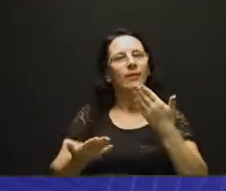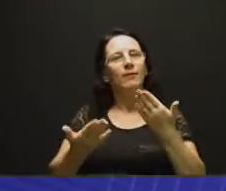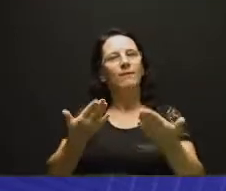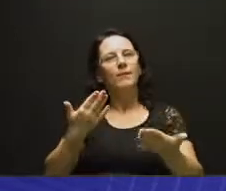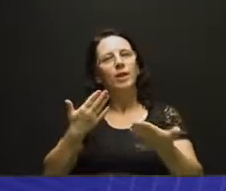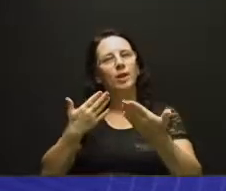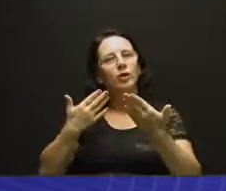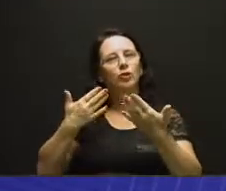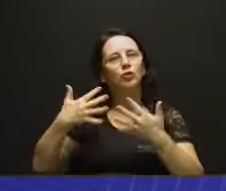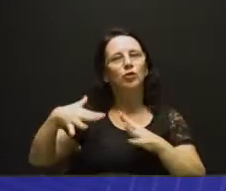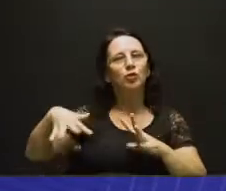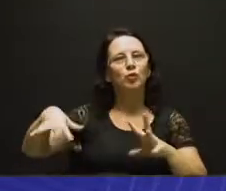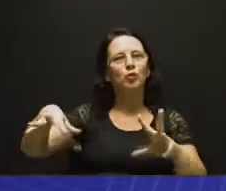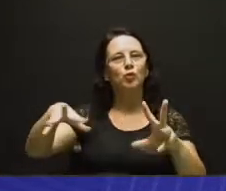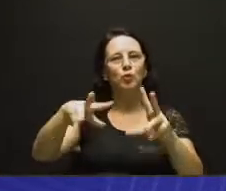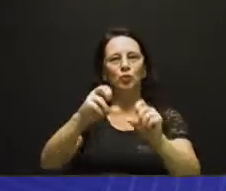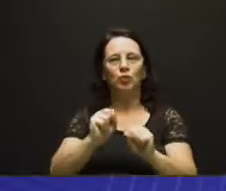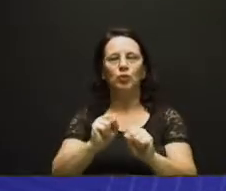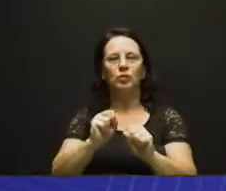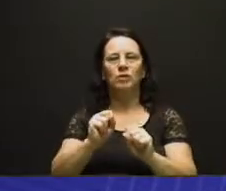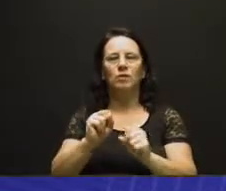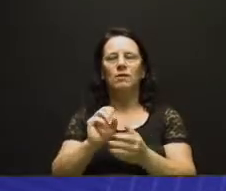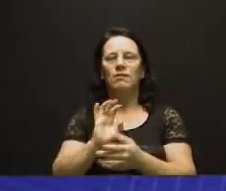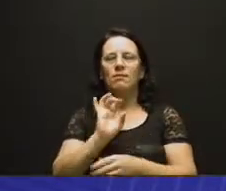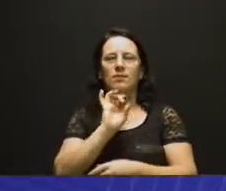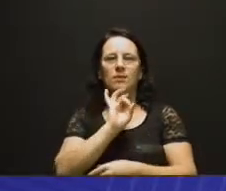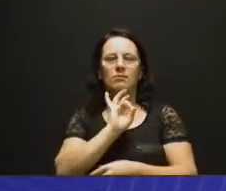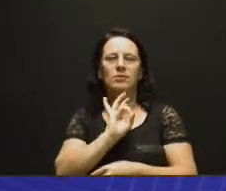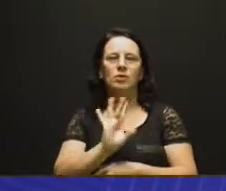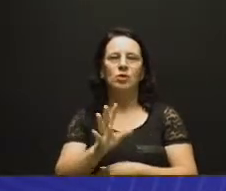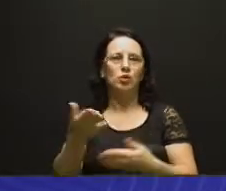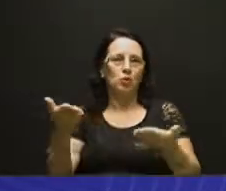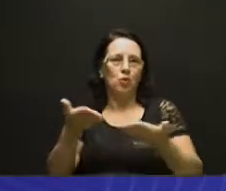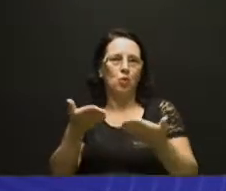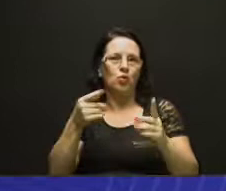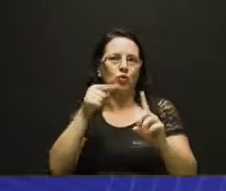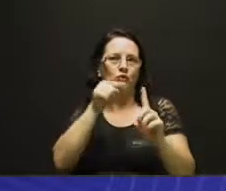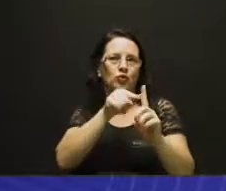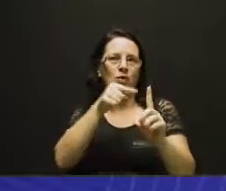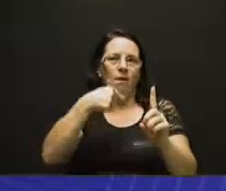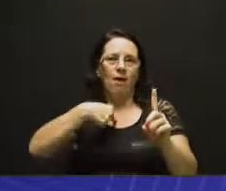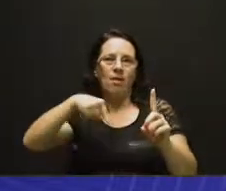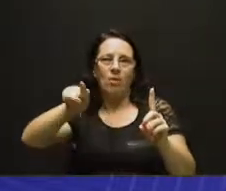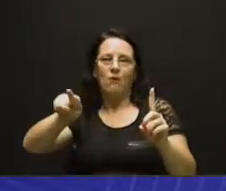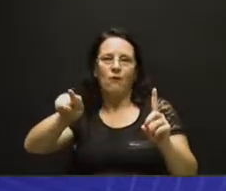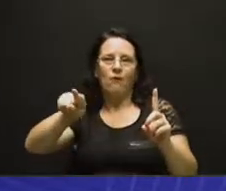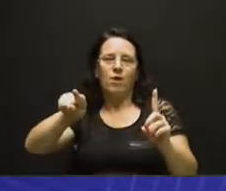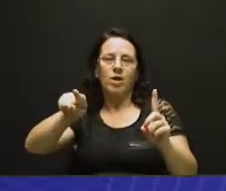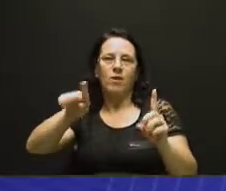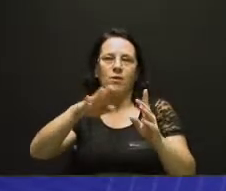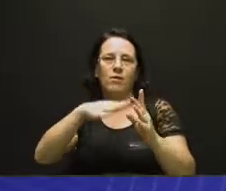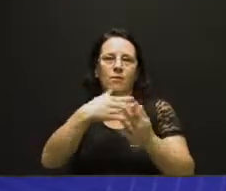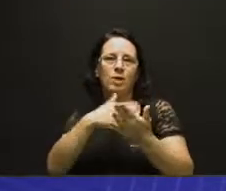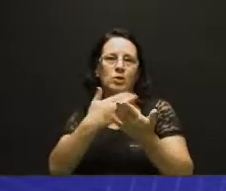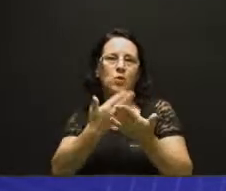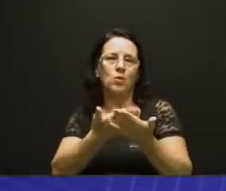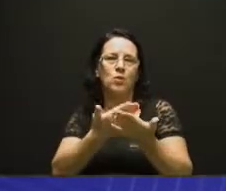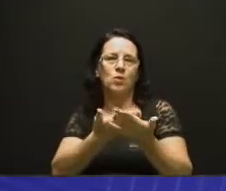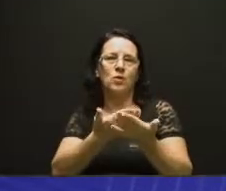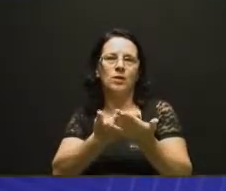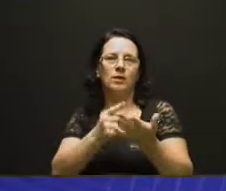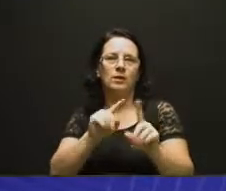todo não vai depender se hoje o mediador não foi a então ele não vai para a escola